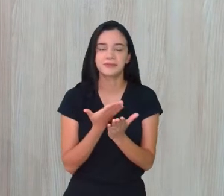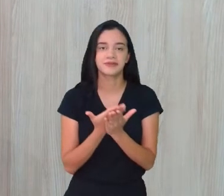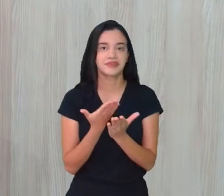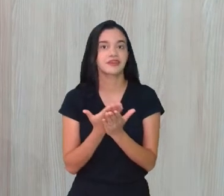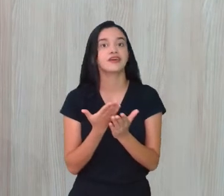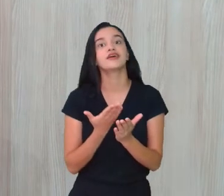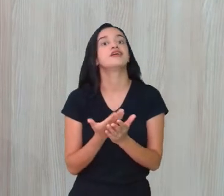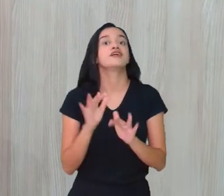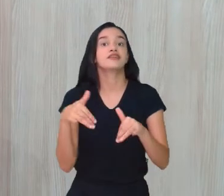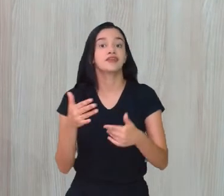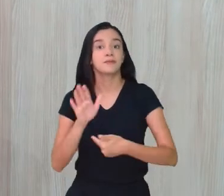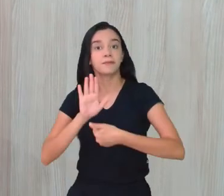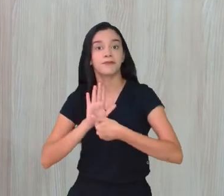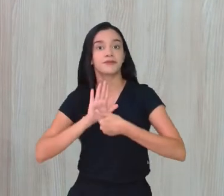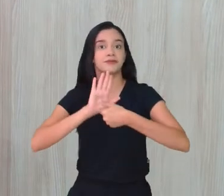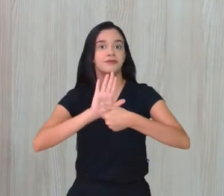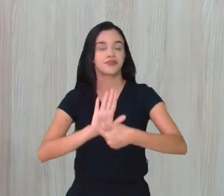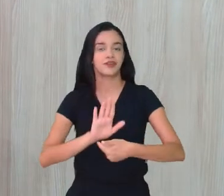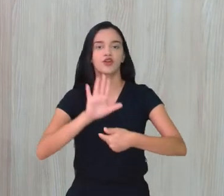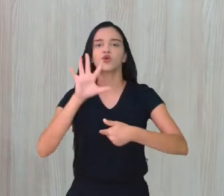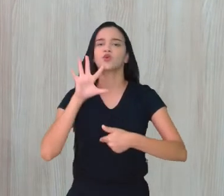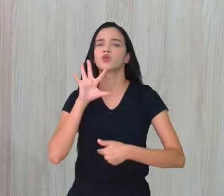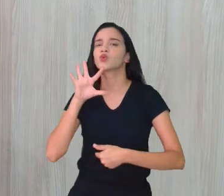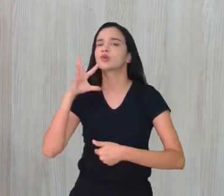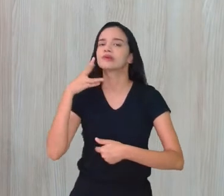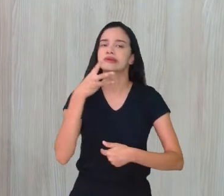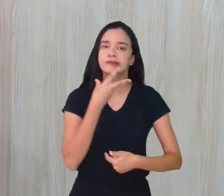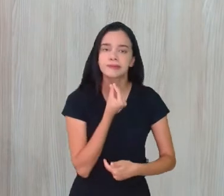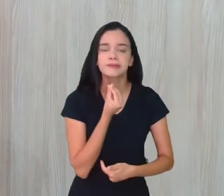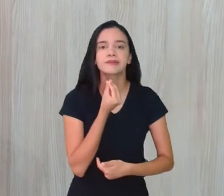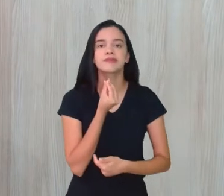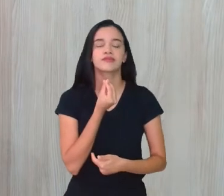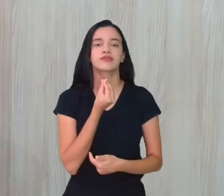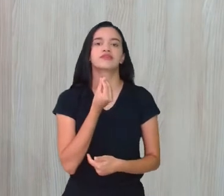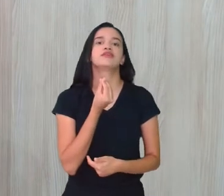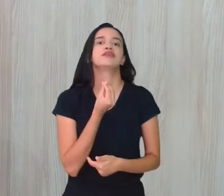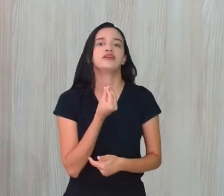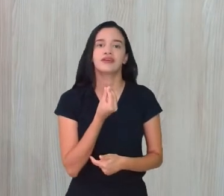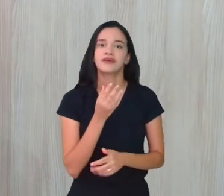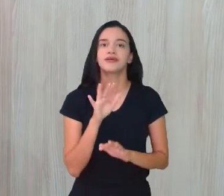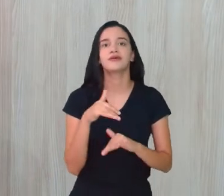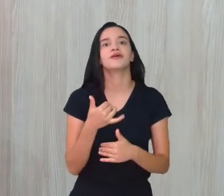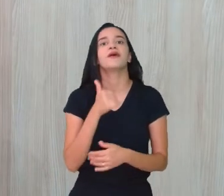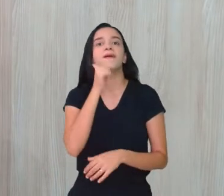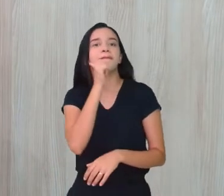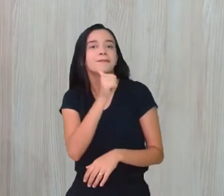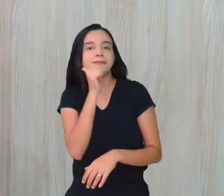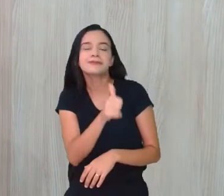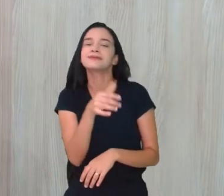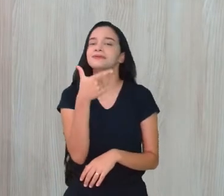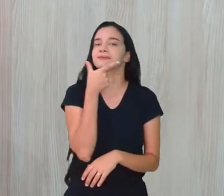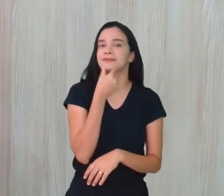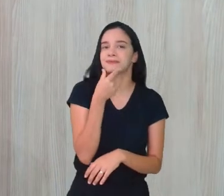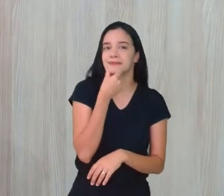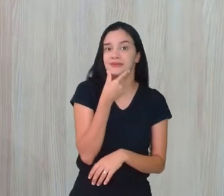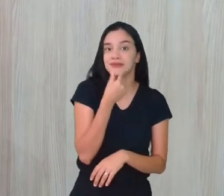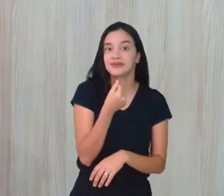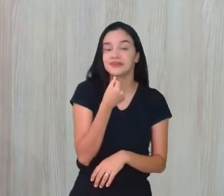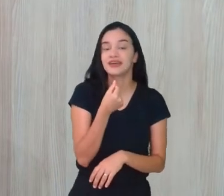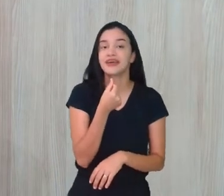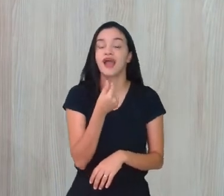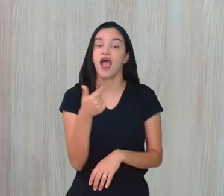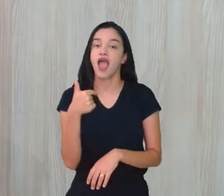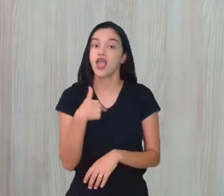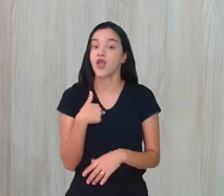está trazendo o conhecimento para as menininhas e os menininhos, eu